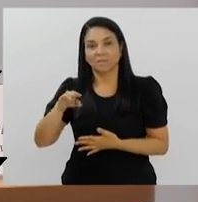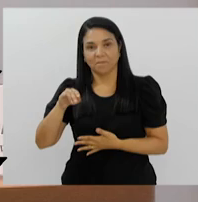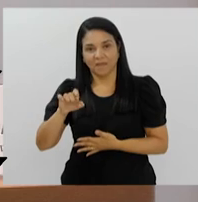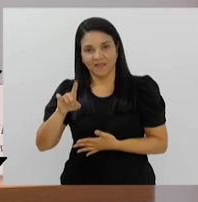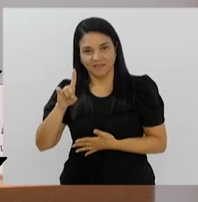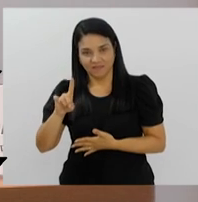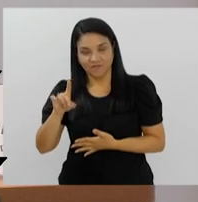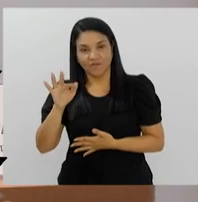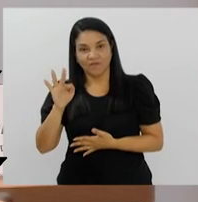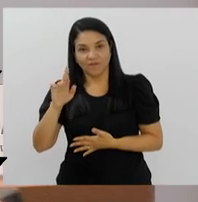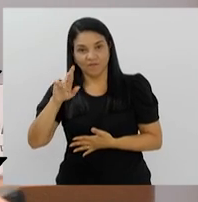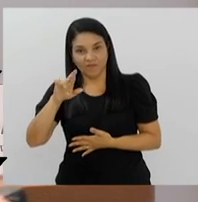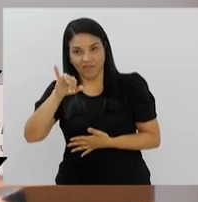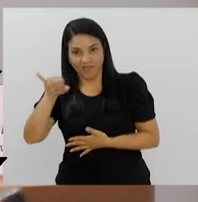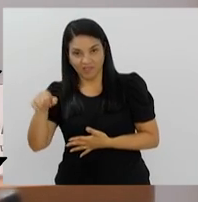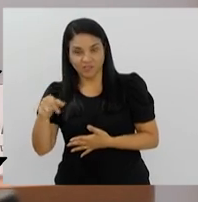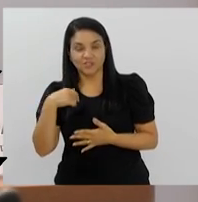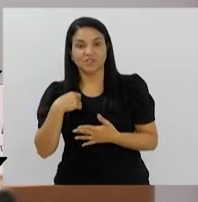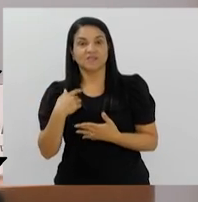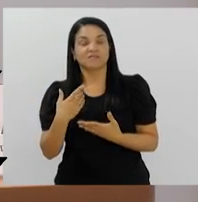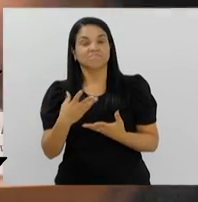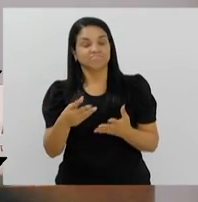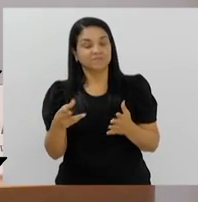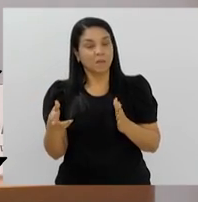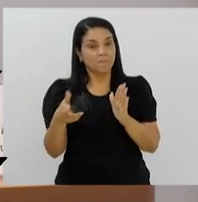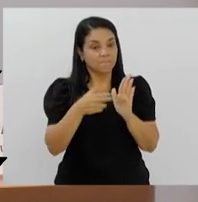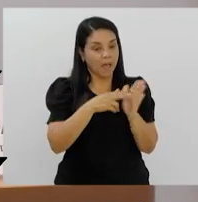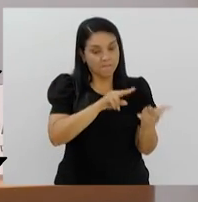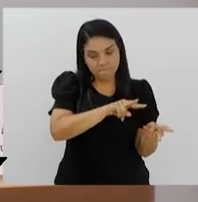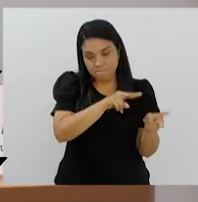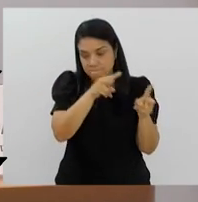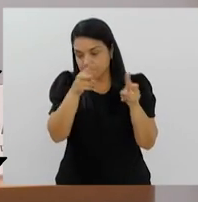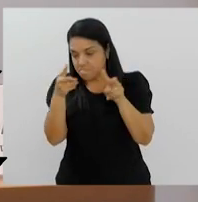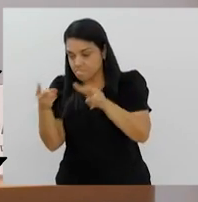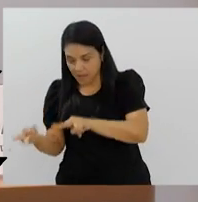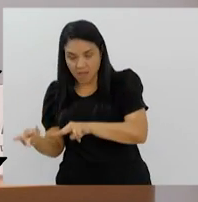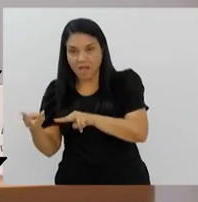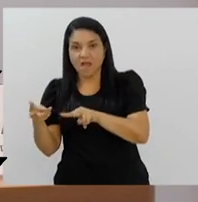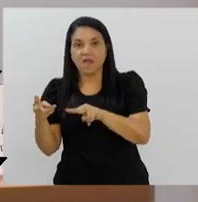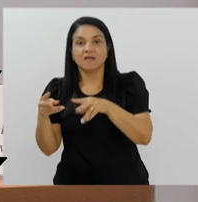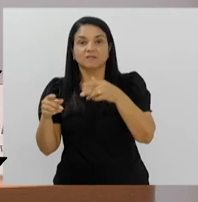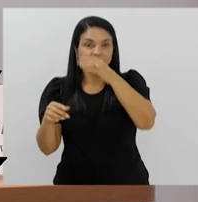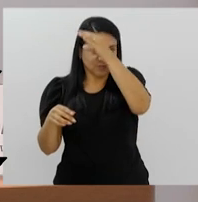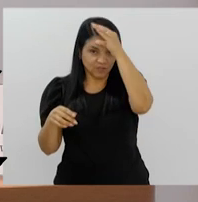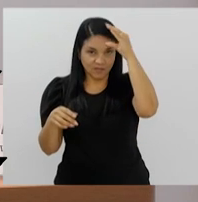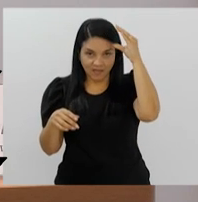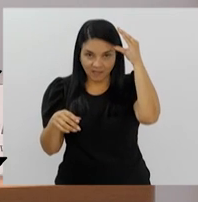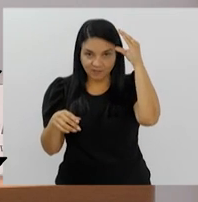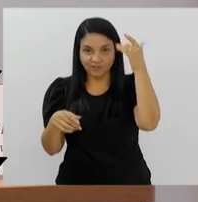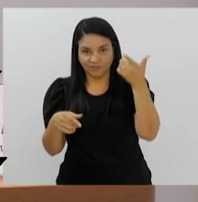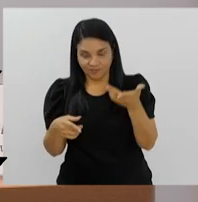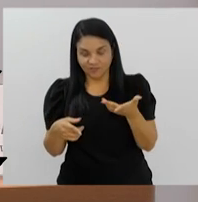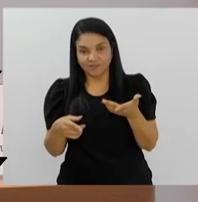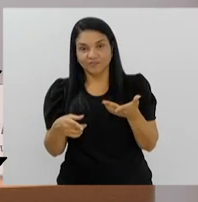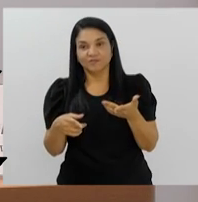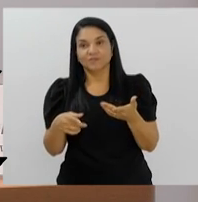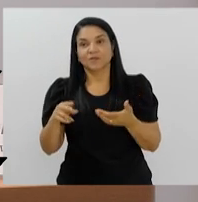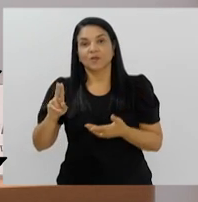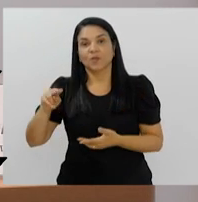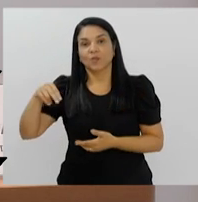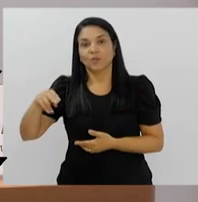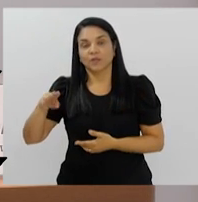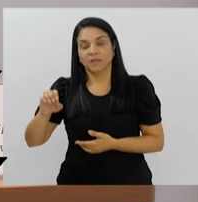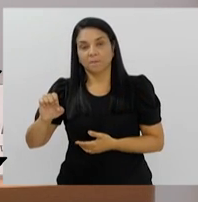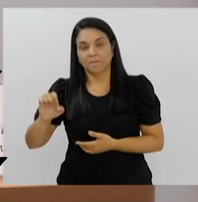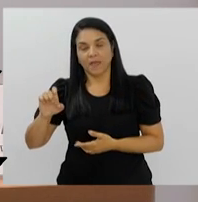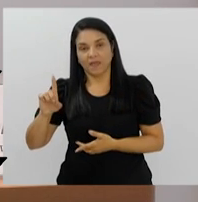receberia as vidas da Unimed Rio essa migração aconteceria de forma paulatina mas no